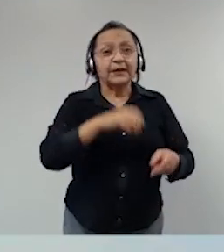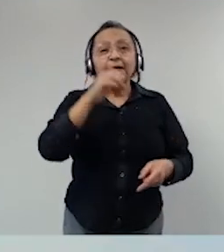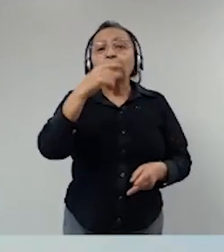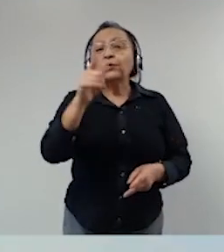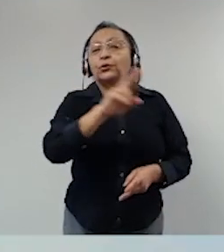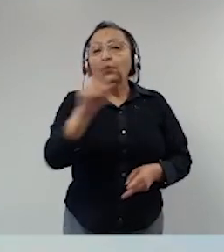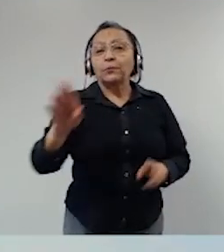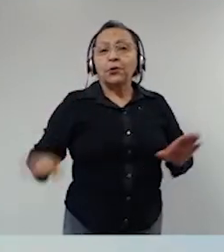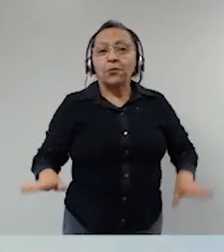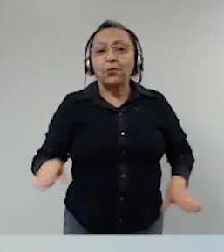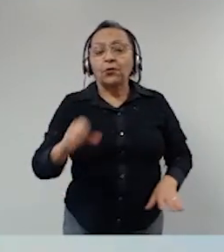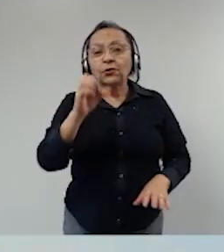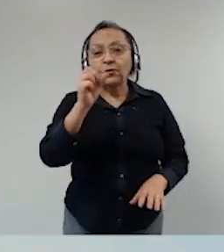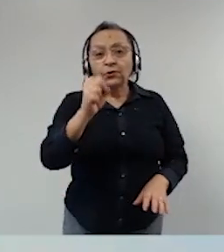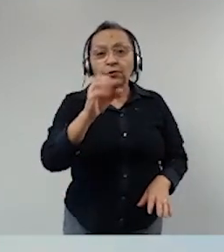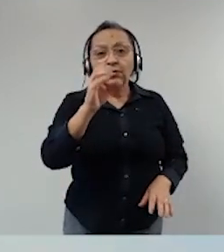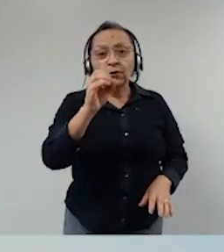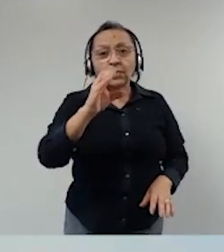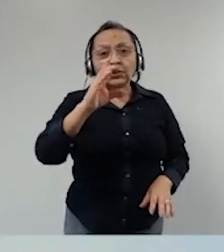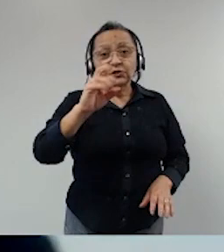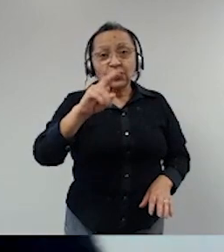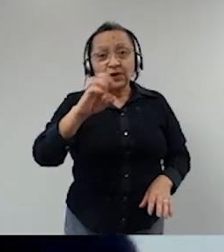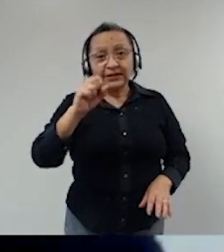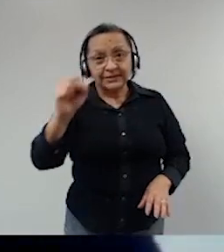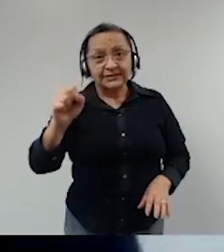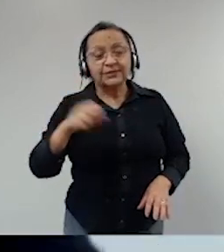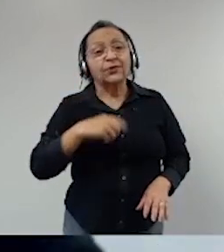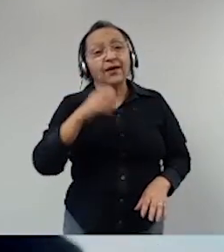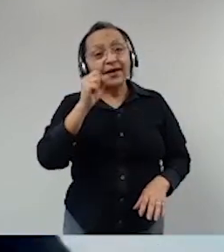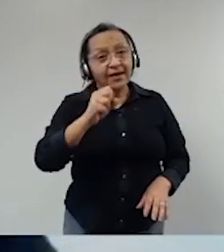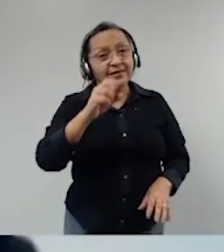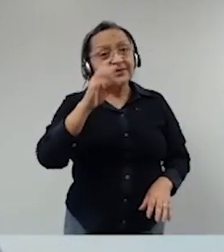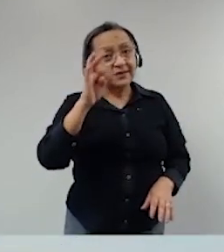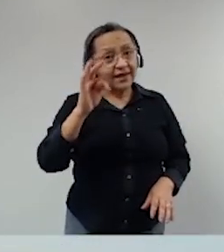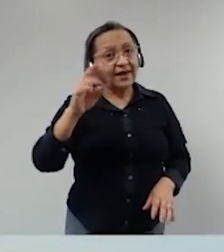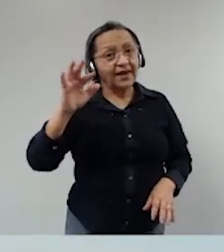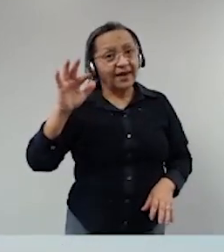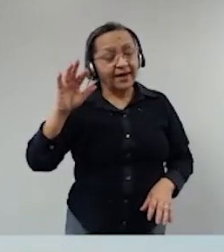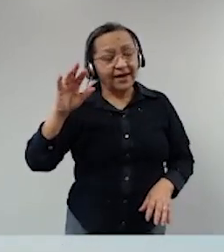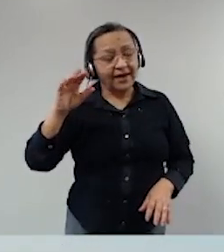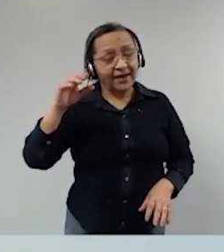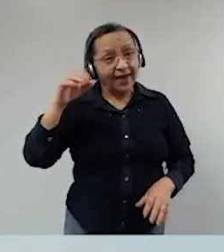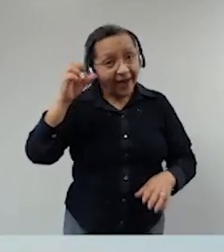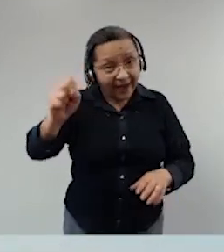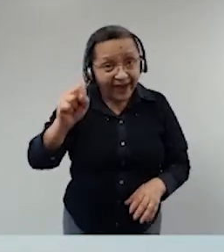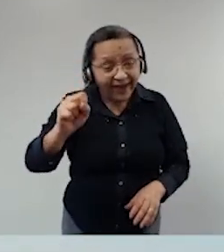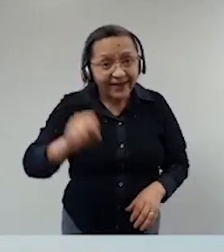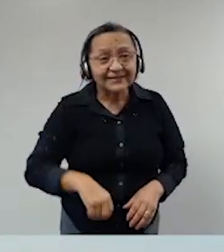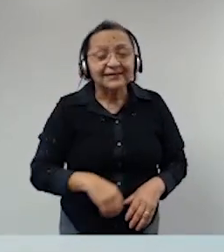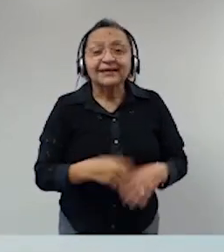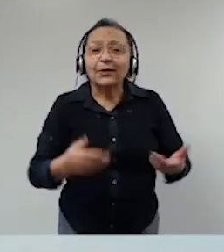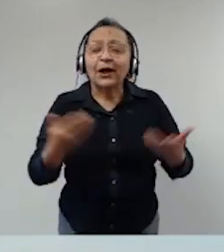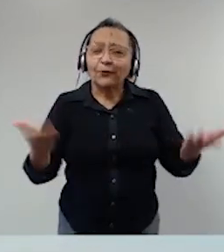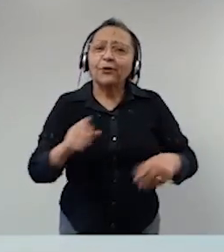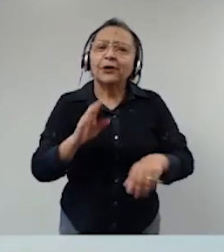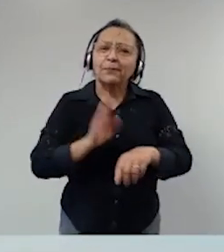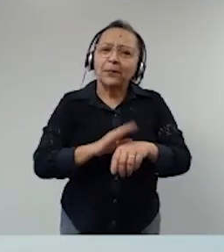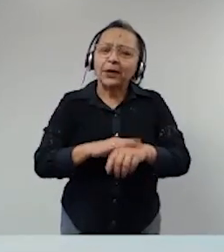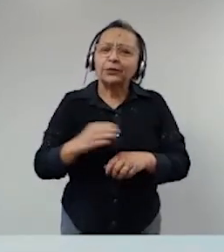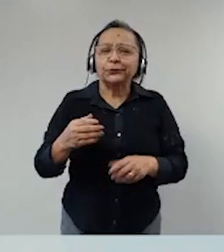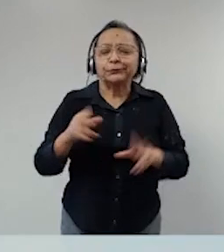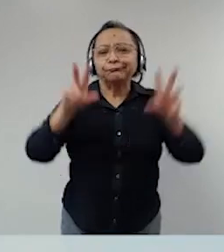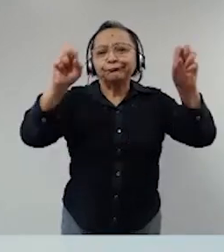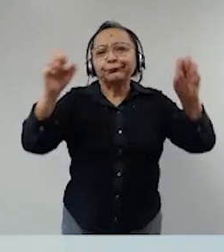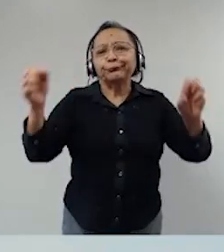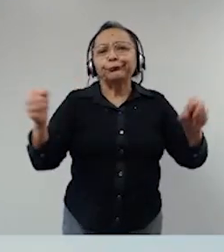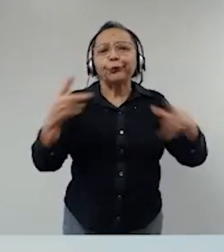nós advogados, nós tivemos que também nos adaptar. E abre-se, nesse novo normal, acredito eu,